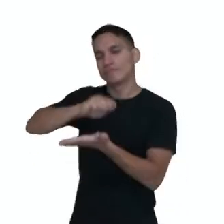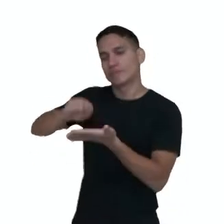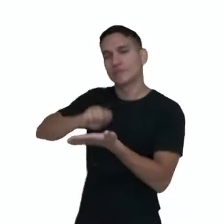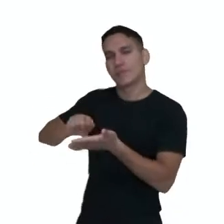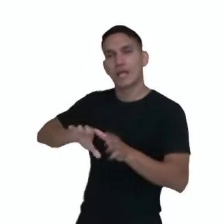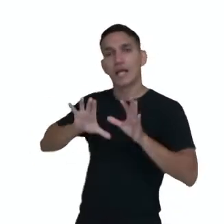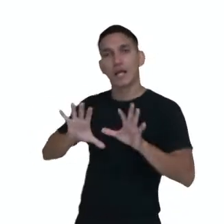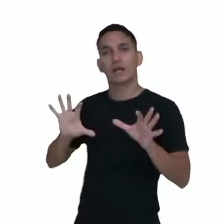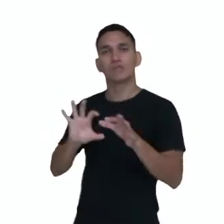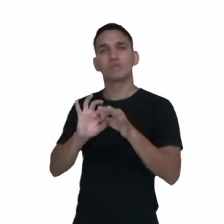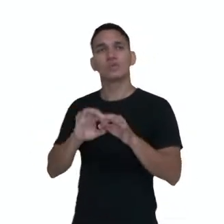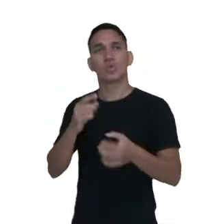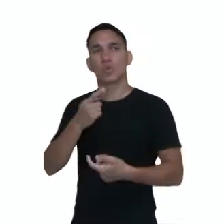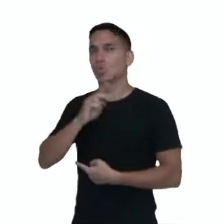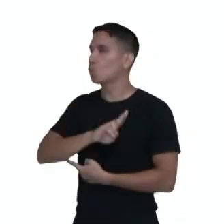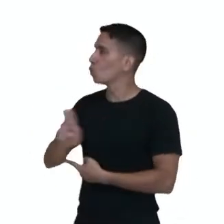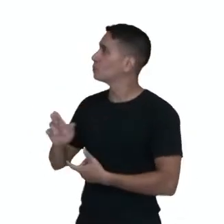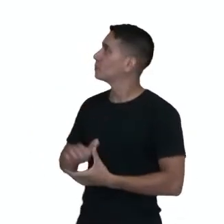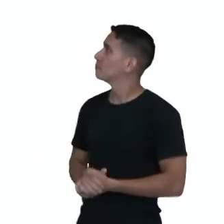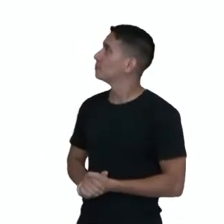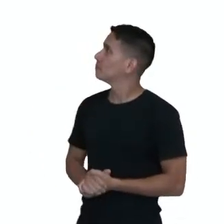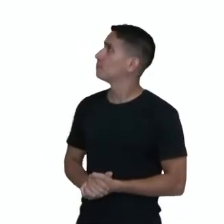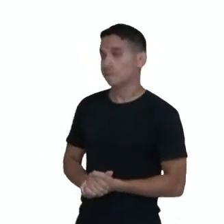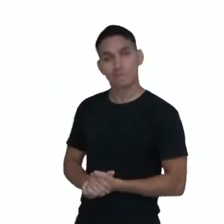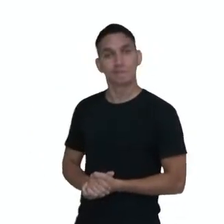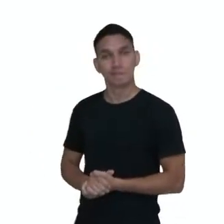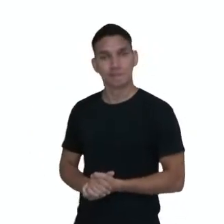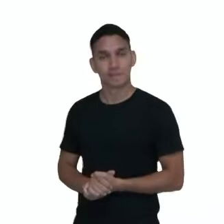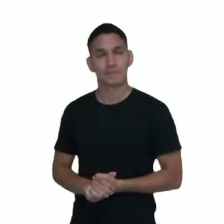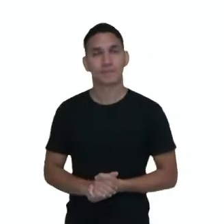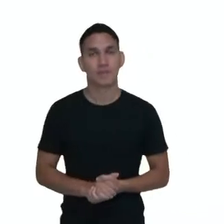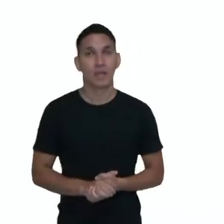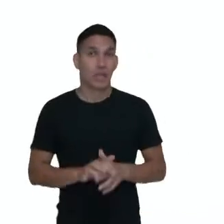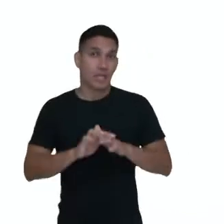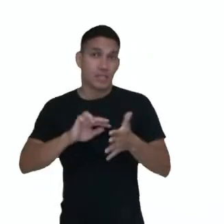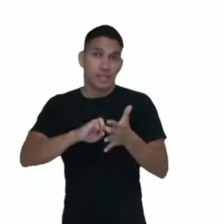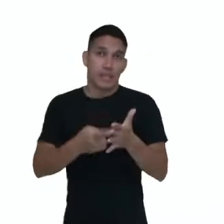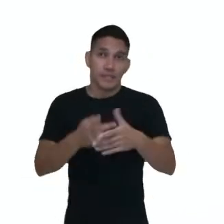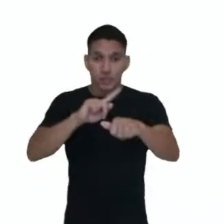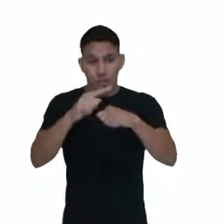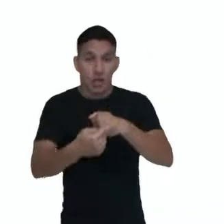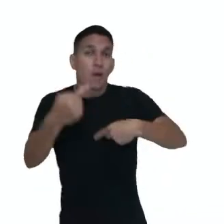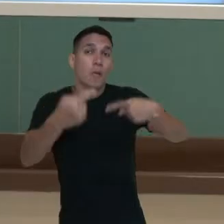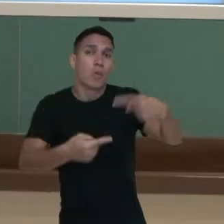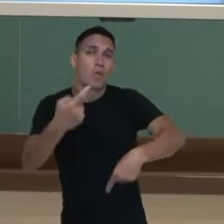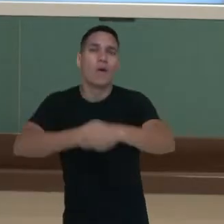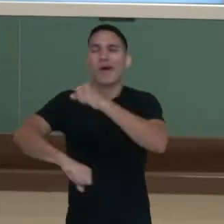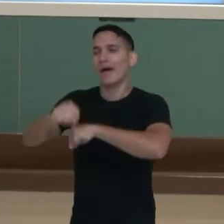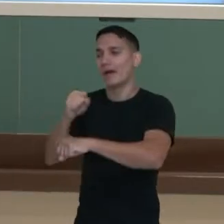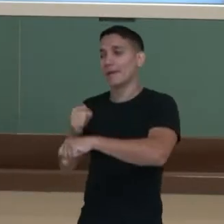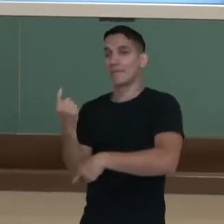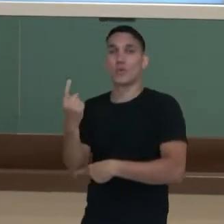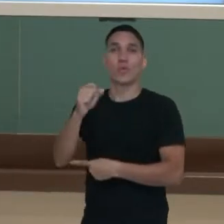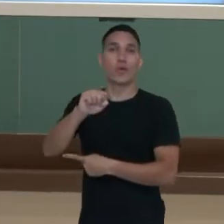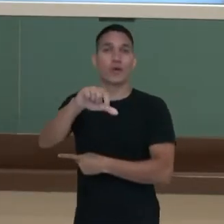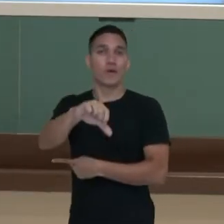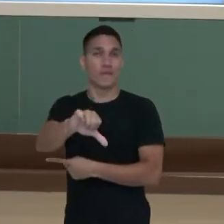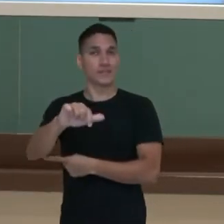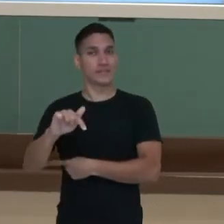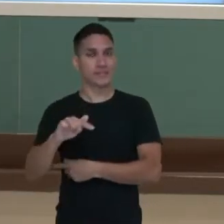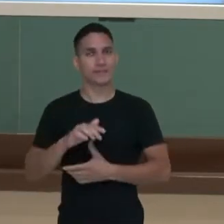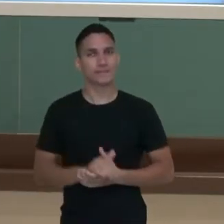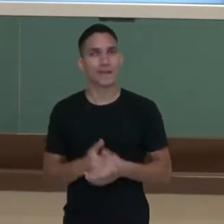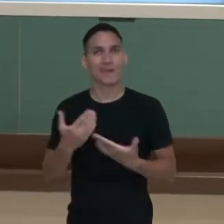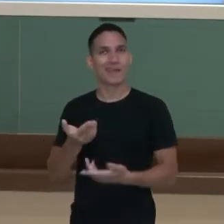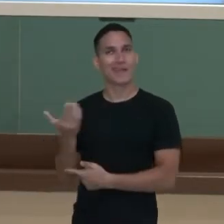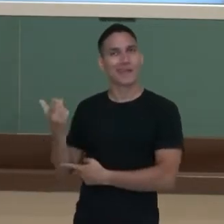né? Politgeography, ok? Ou seja, Geografia Política, lá em 1897. E